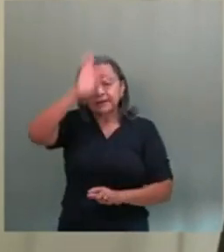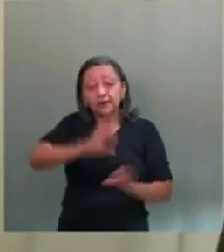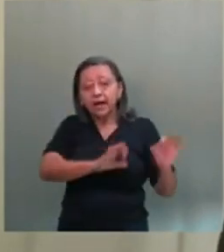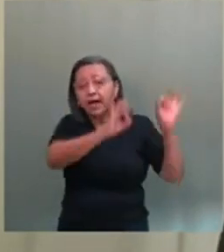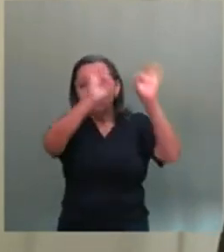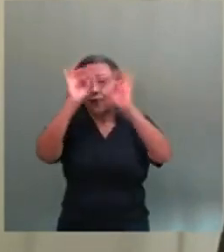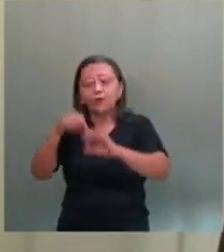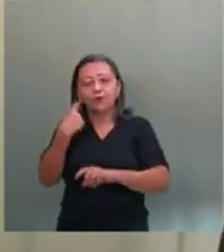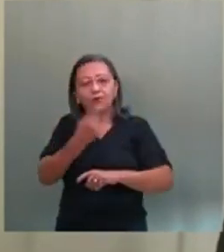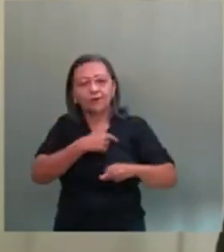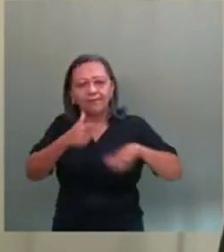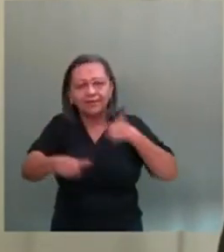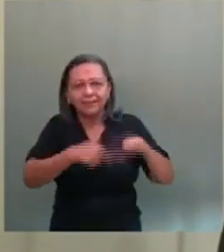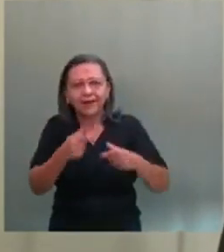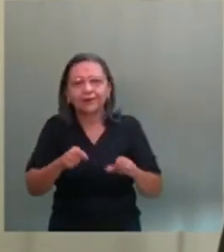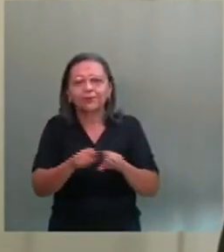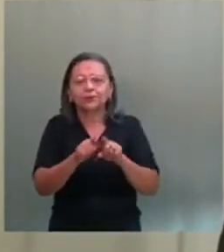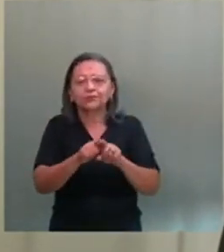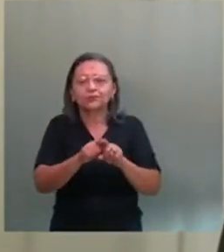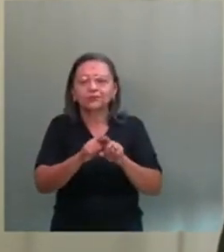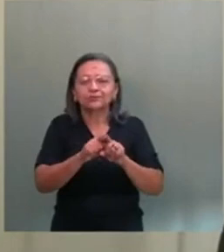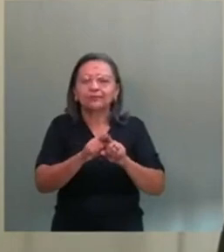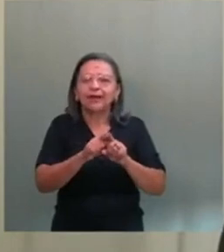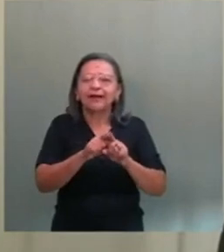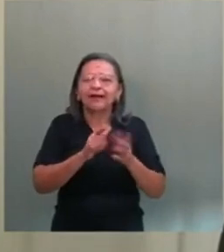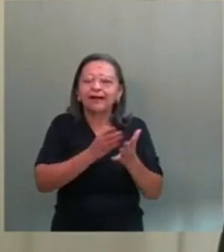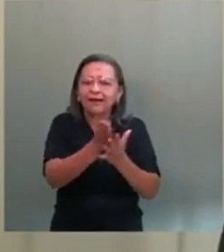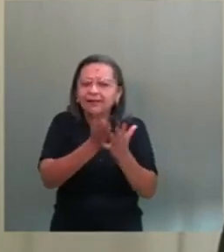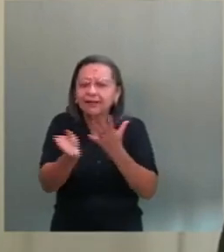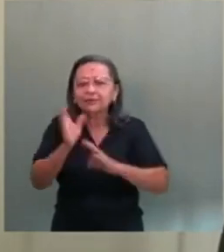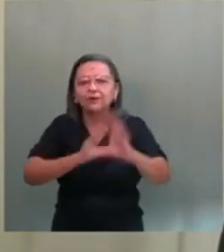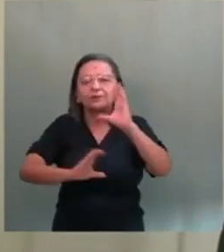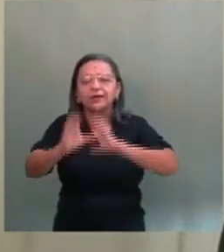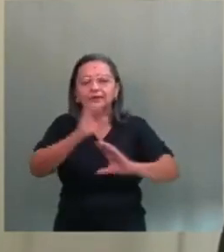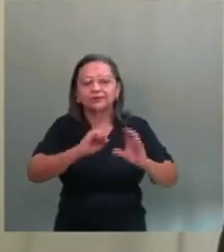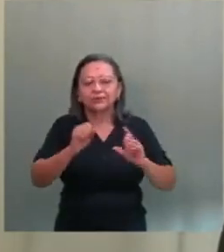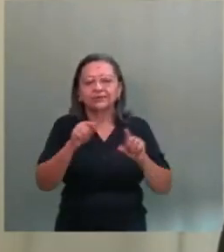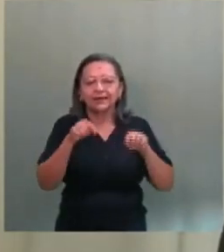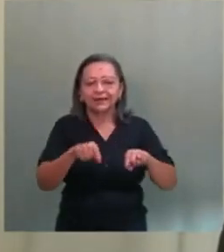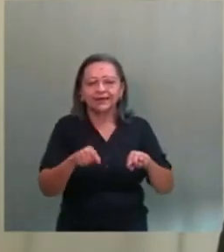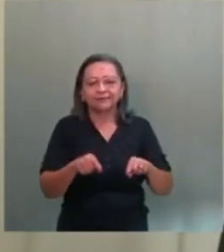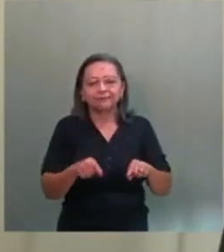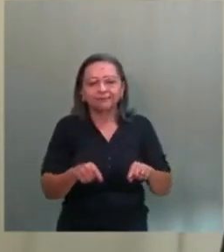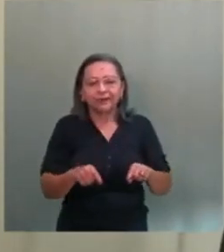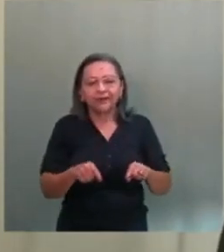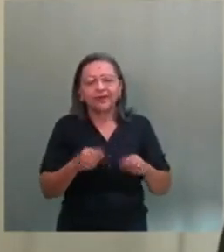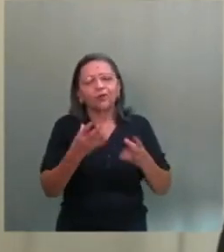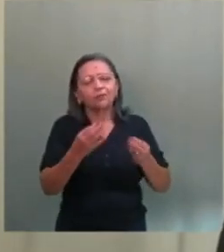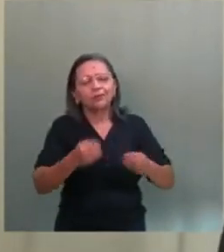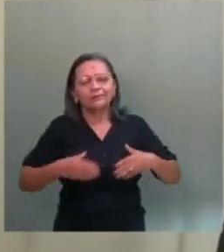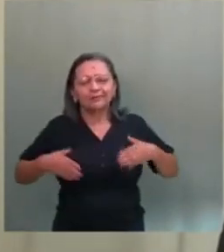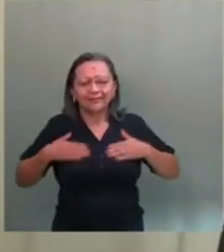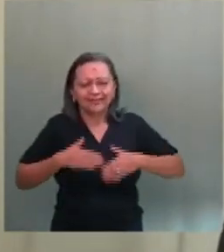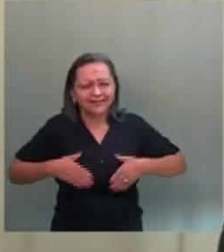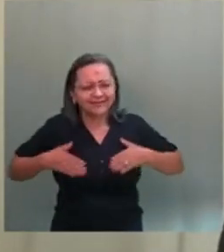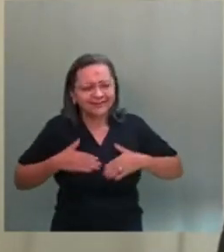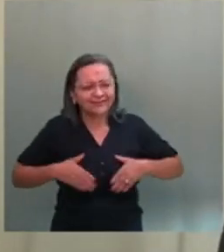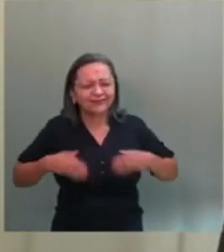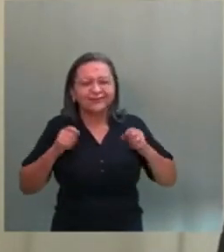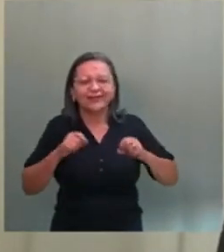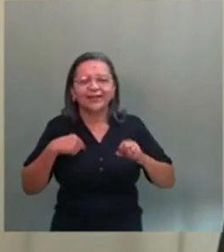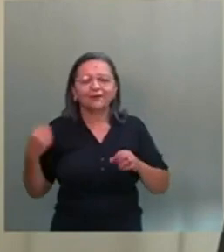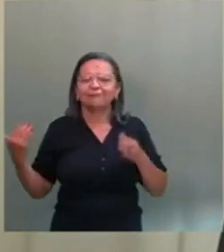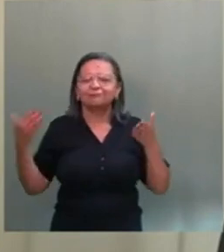acompanham o nosso trabalho pelos veículos de comunicação e plataformas sociais assim da casa. É com muita satisfação que